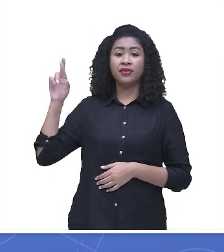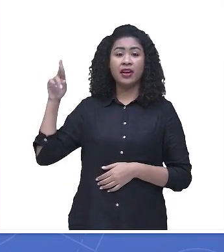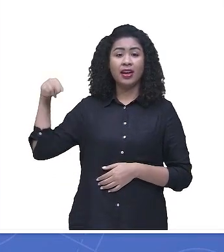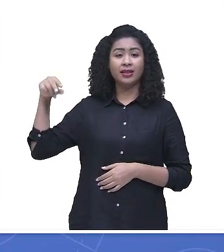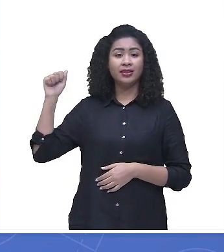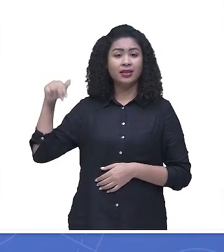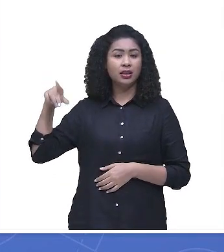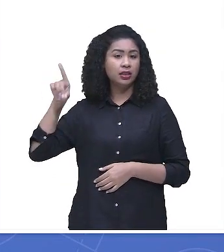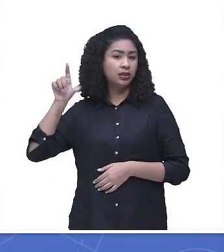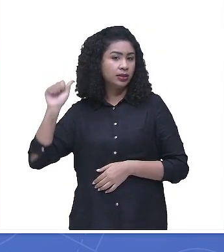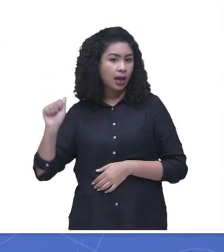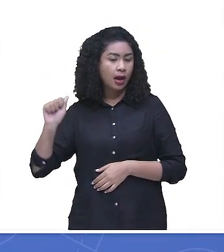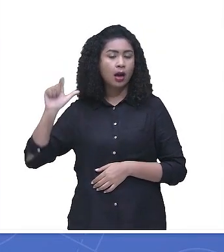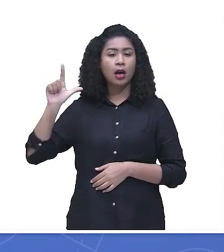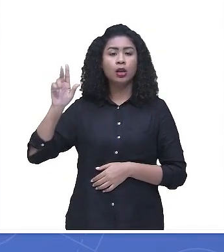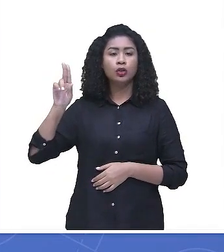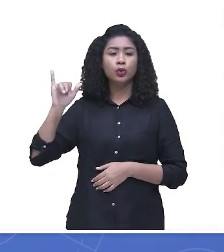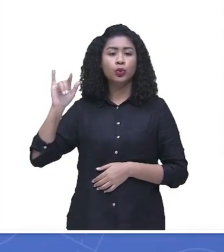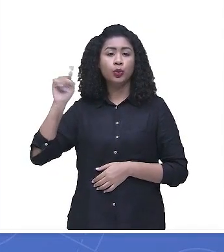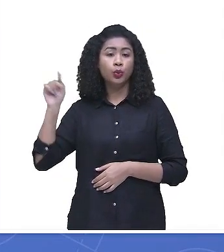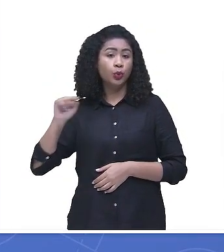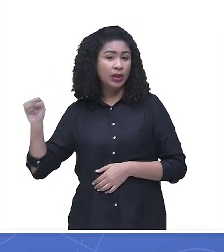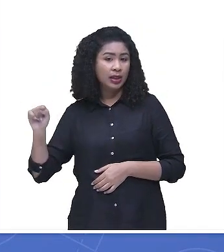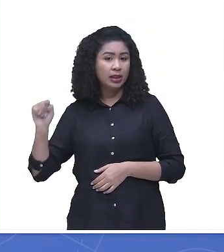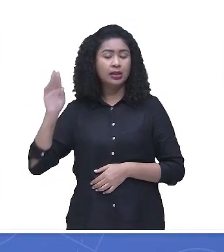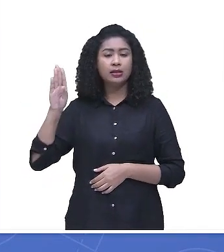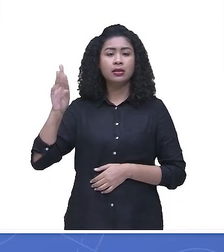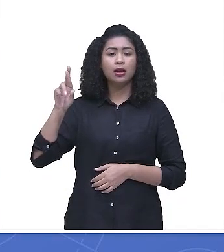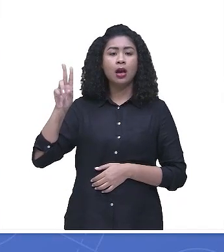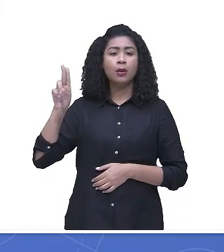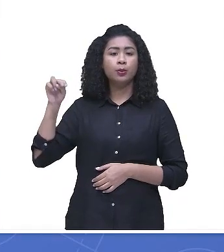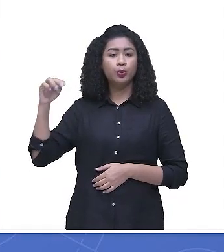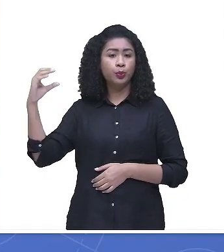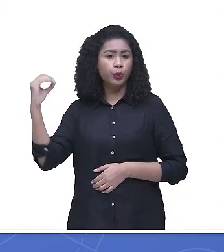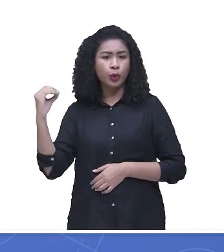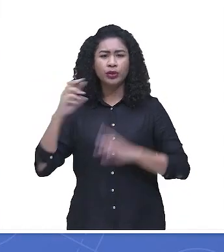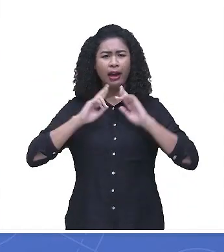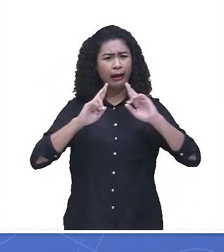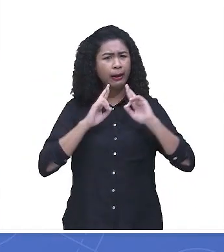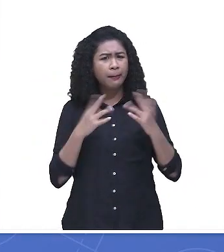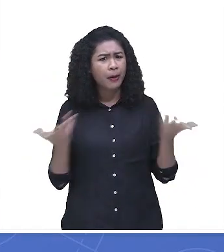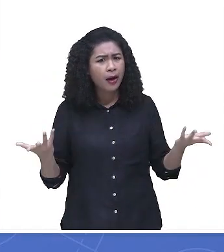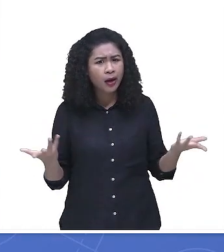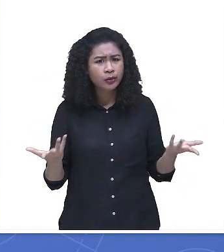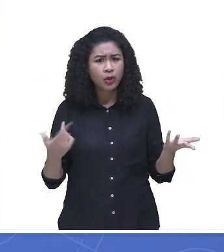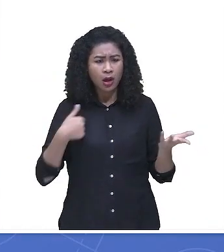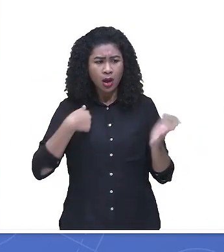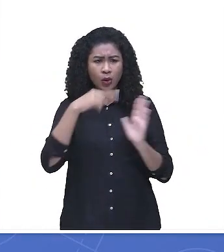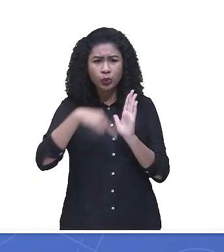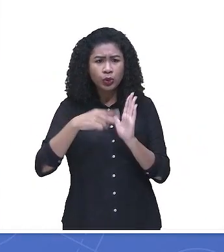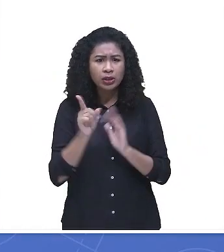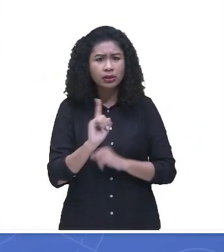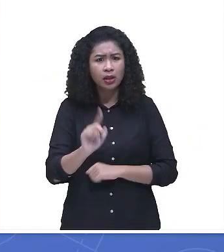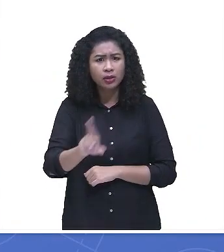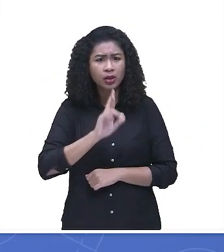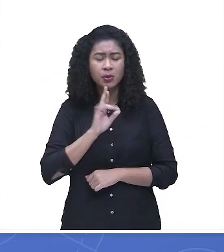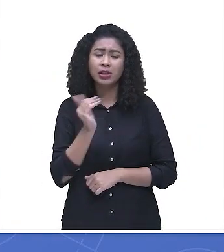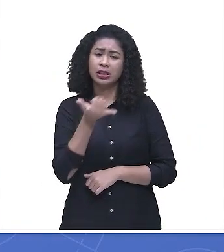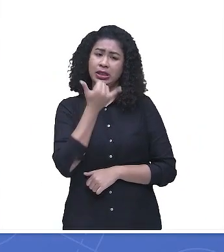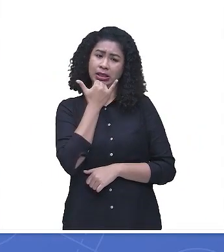Luiz Felipe, quem mais? O Bruno. Ai, o Bruno está reclamando. Não li tua pergunta, tua resposta, Bruno,